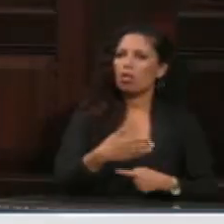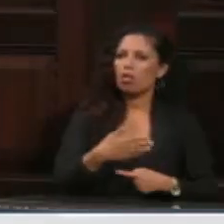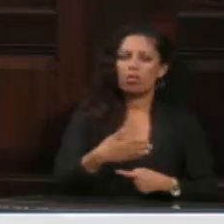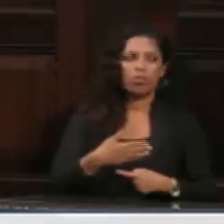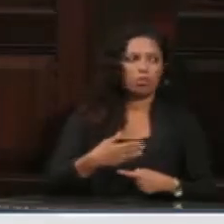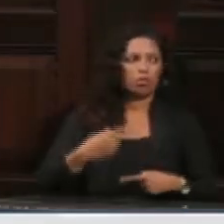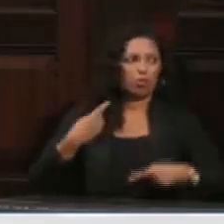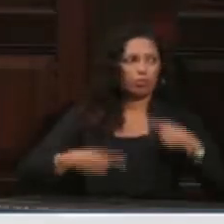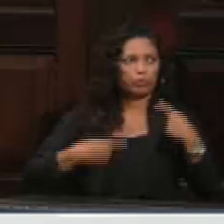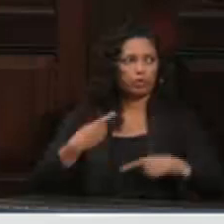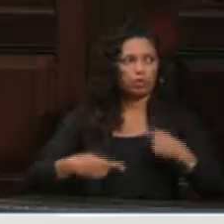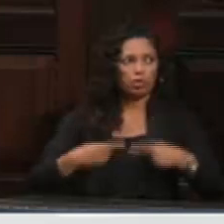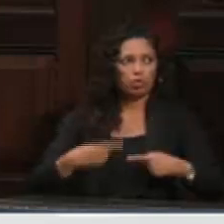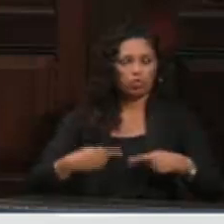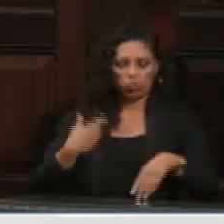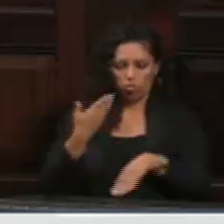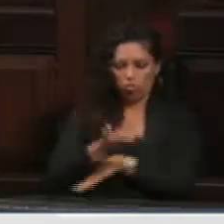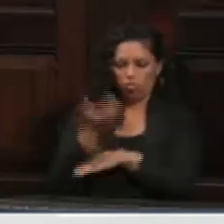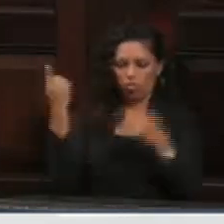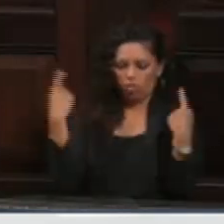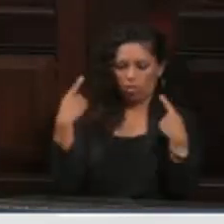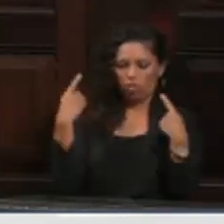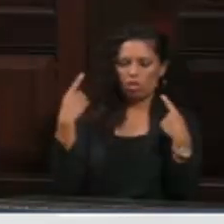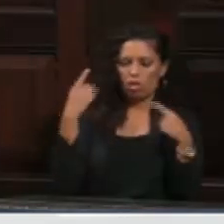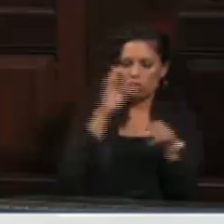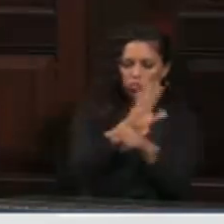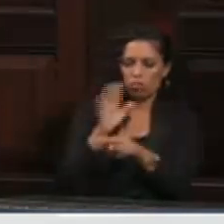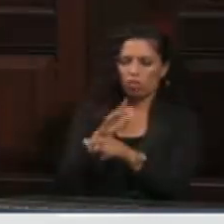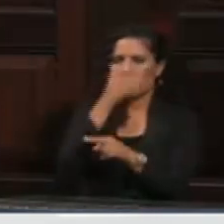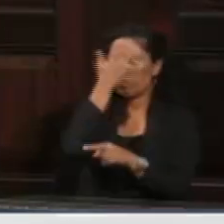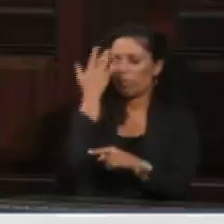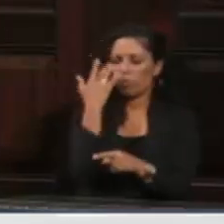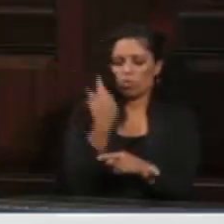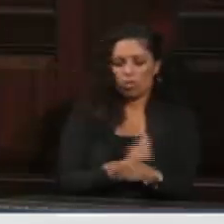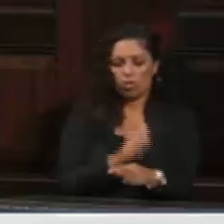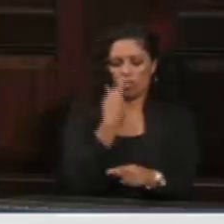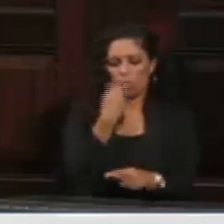política que afete, de fato, a vida das pessoas. Muito obrigada, senhora presidente.